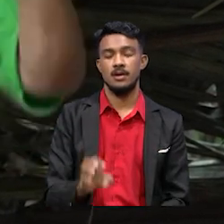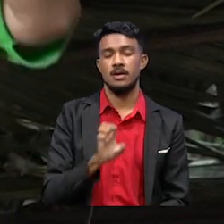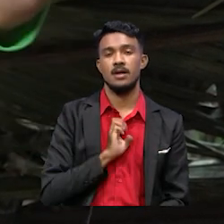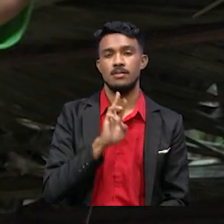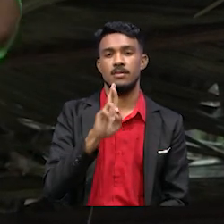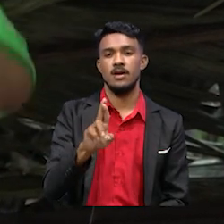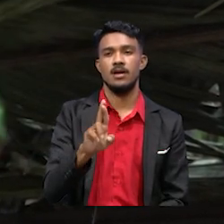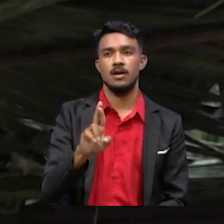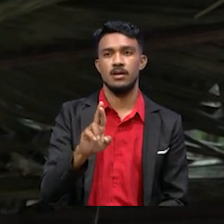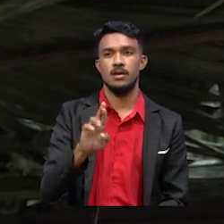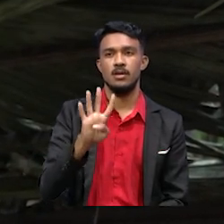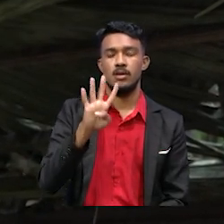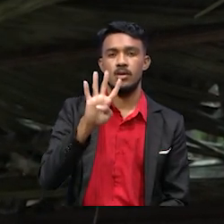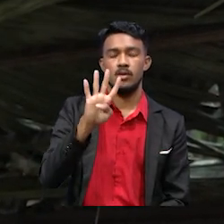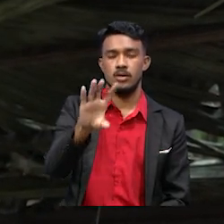Quatro